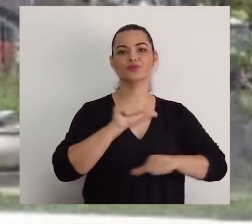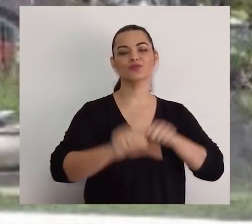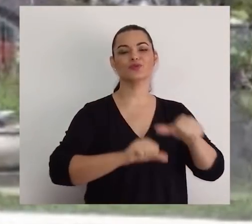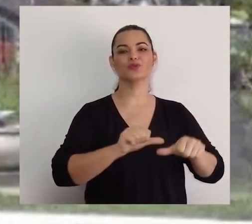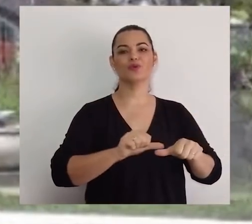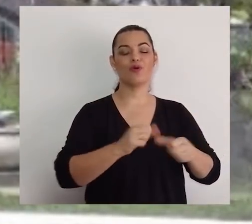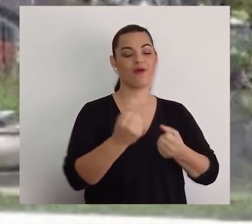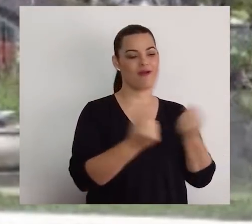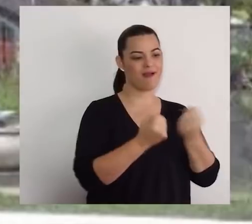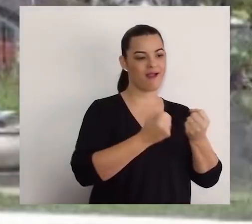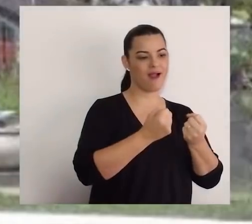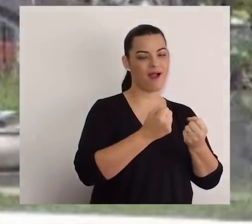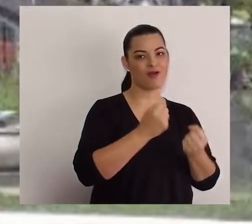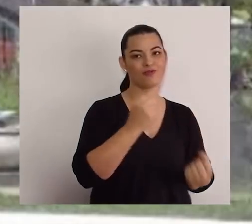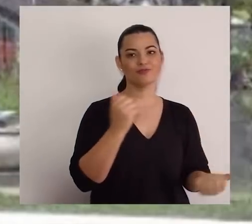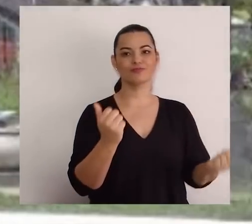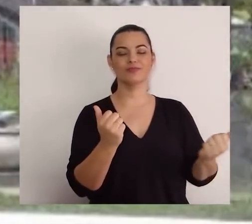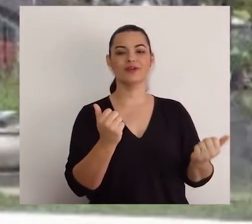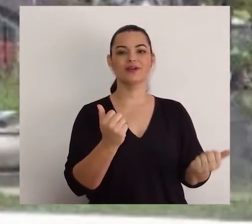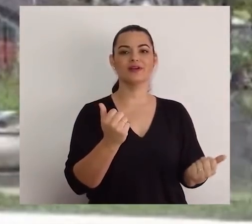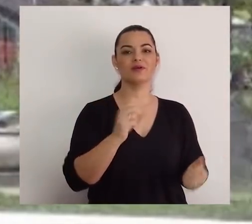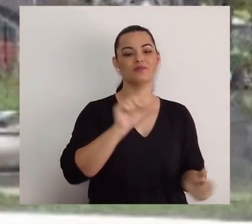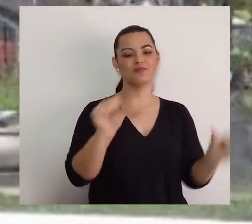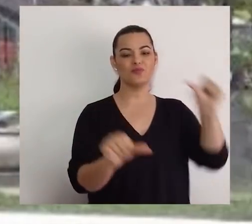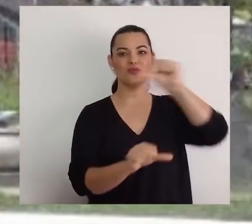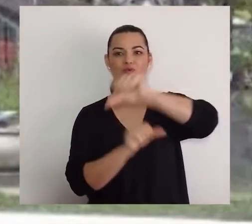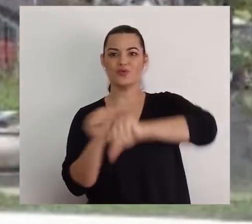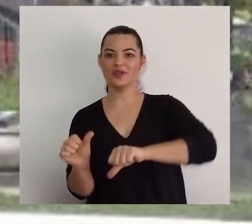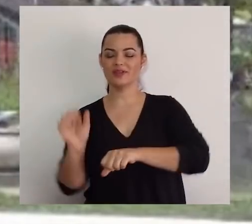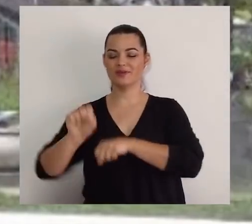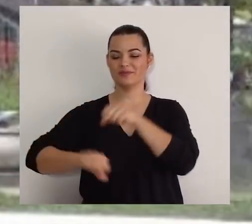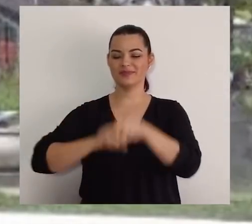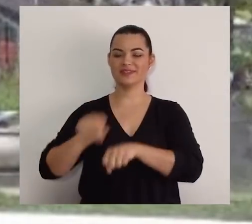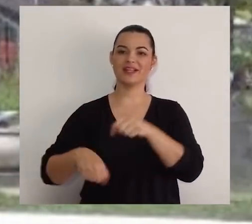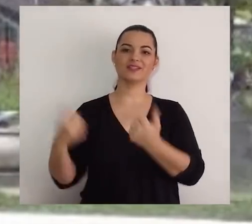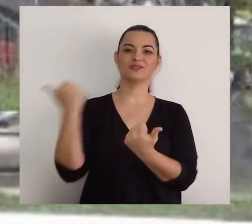bicicletas, além de homenagear os ciclistas.